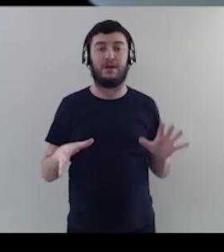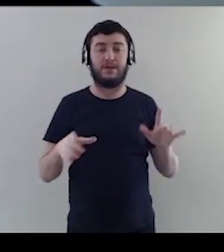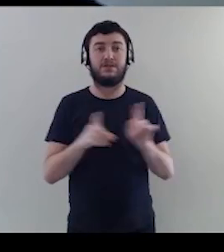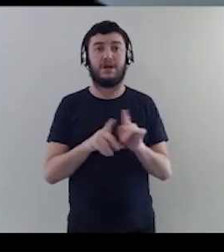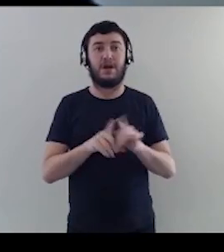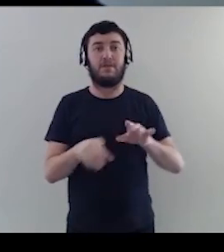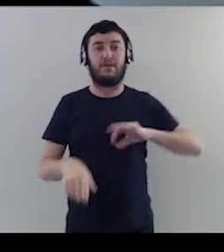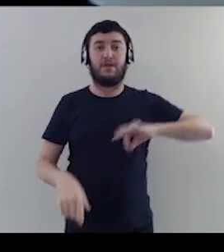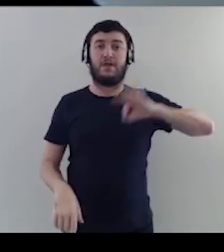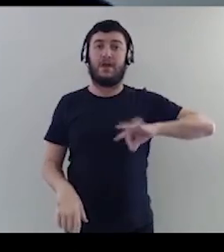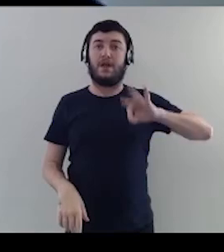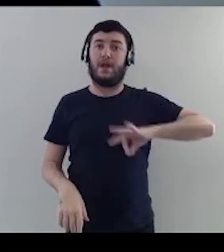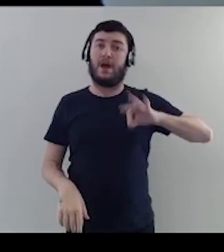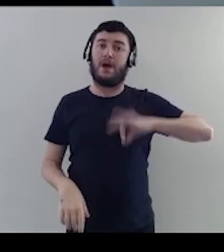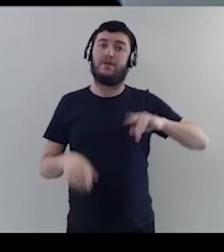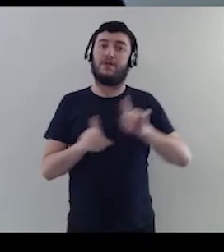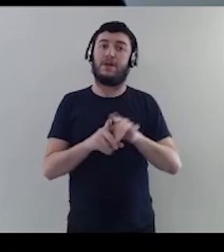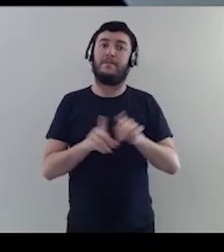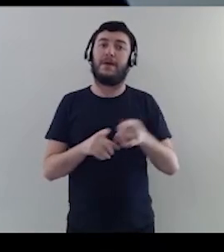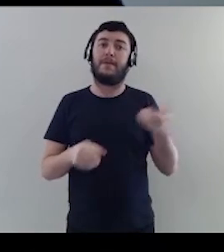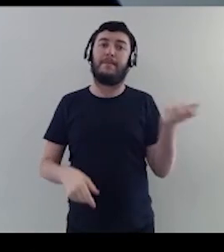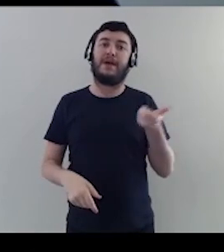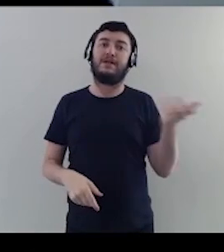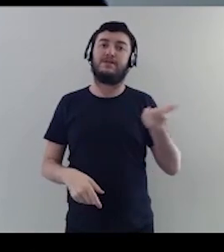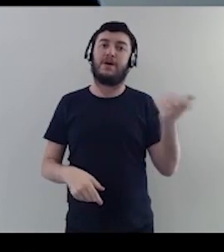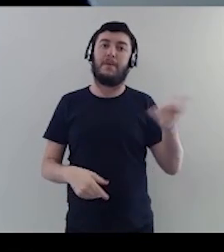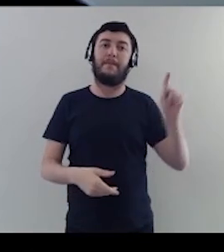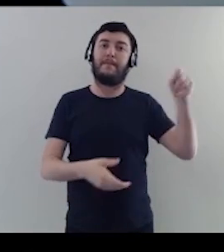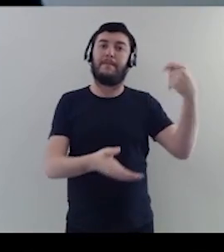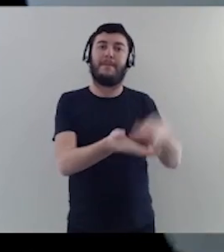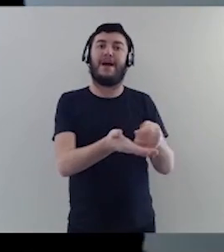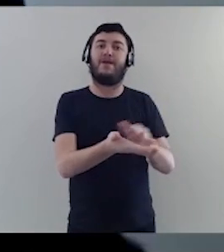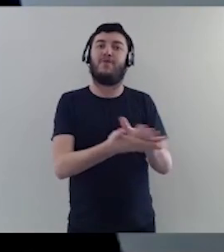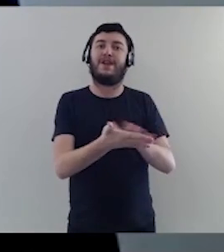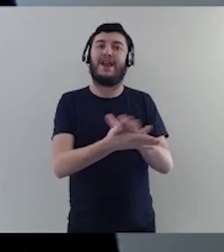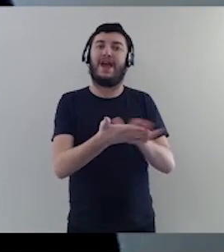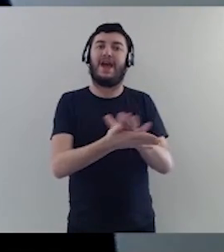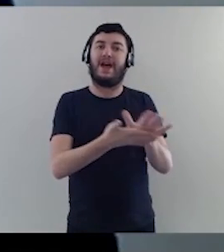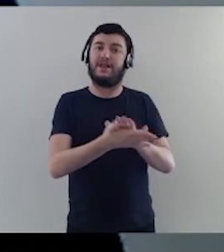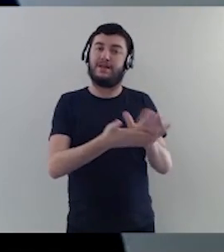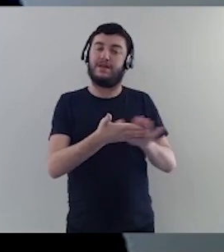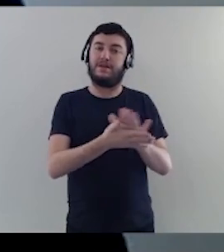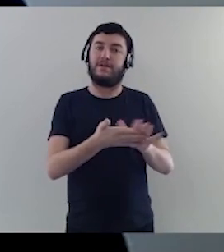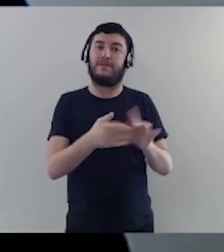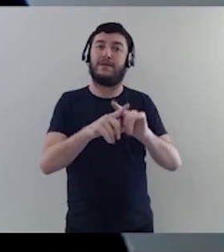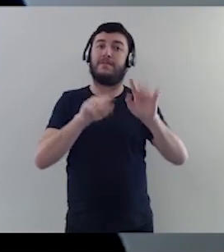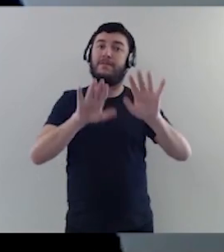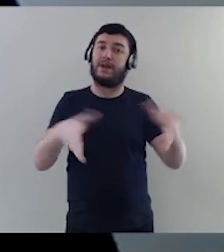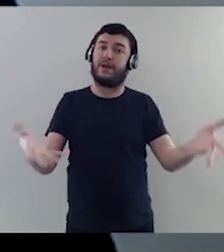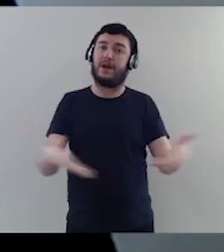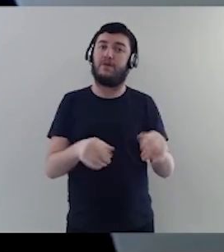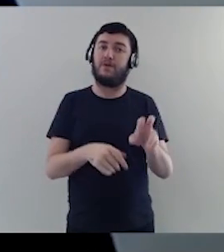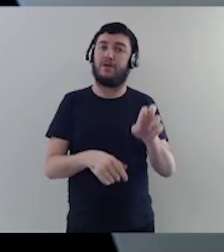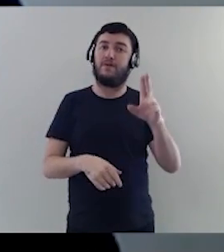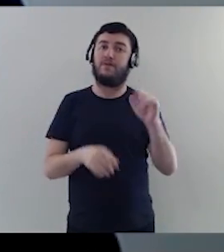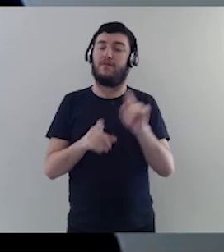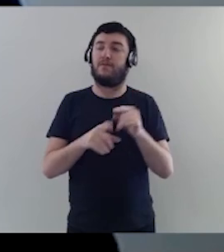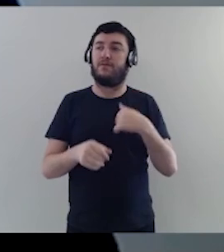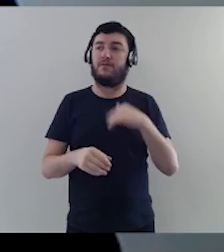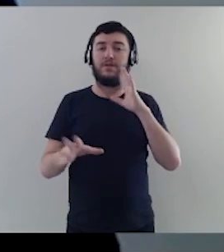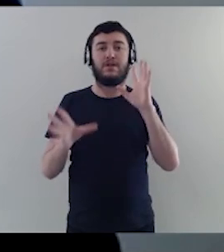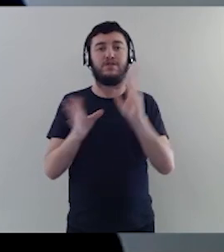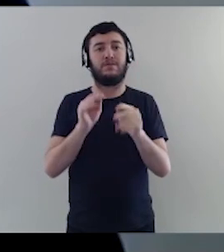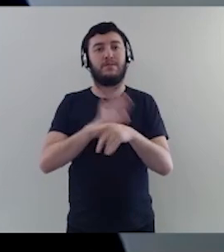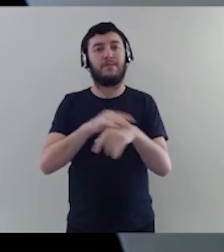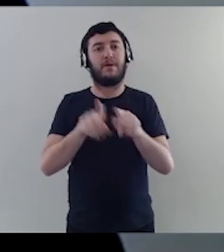e pensões, o que não acontece, pelo menos a nível da União. E aí, em abono deste entendimento, fará sentido convocar a decisão que julgou no